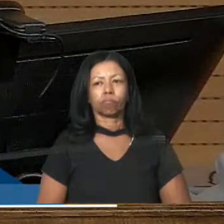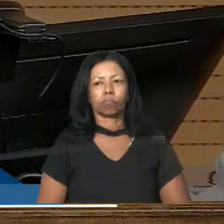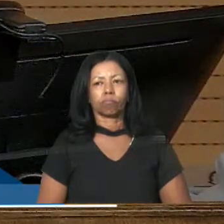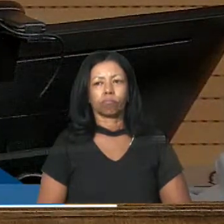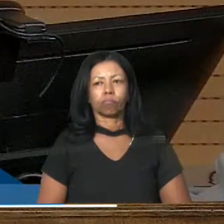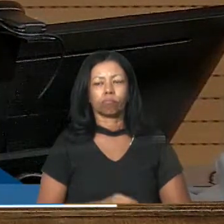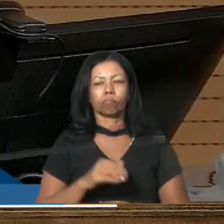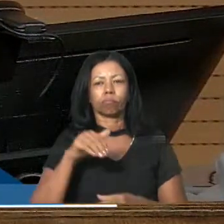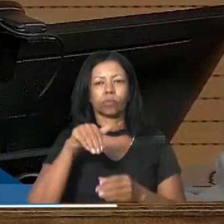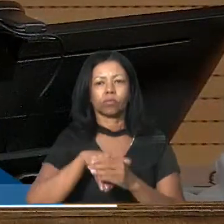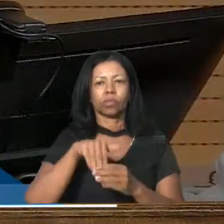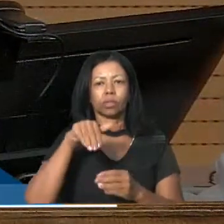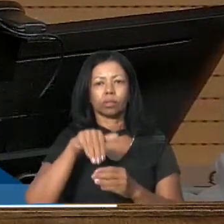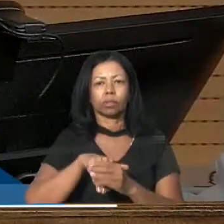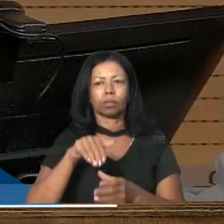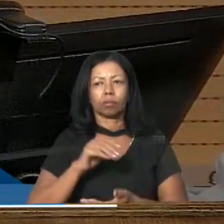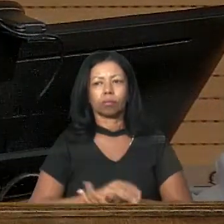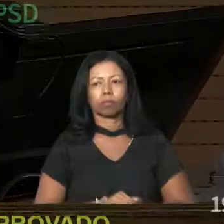Em votação.